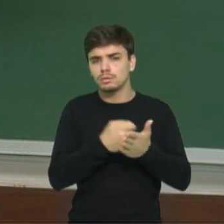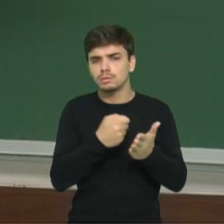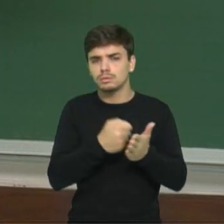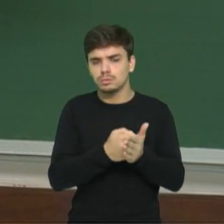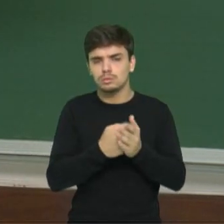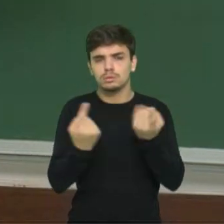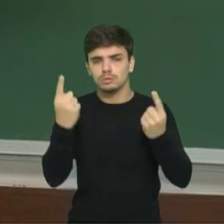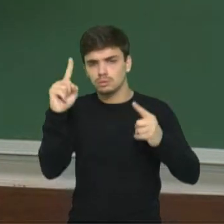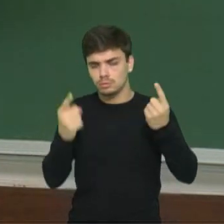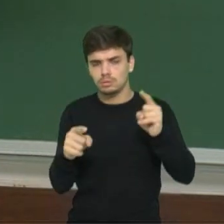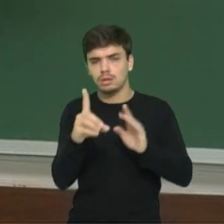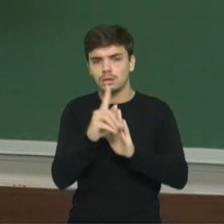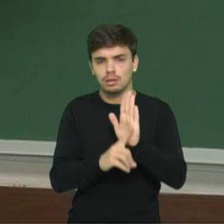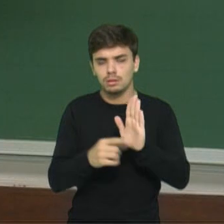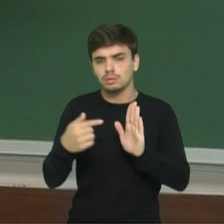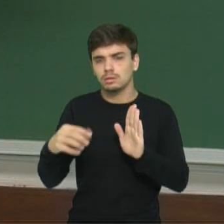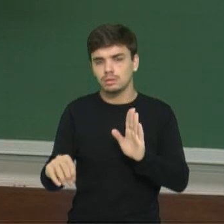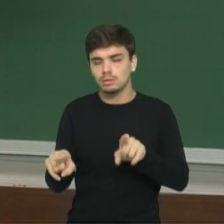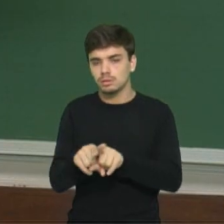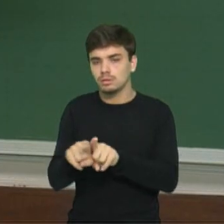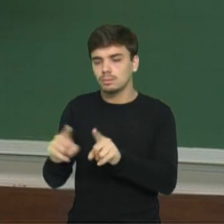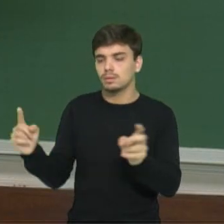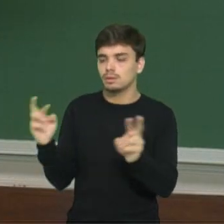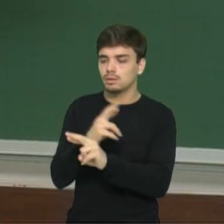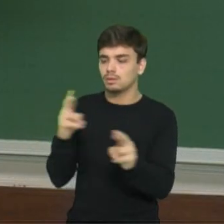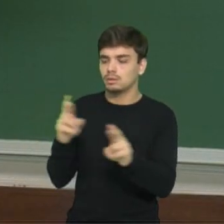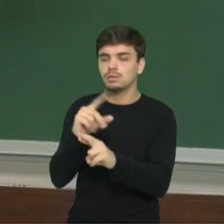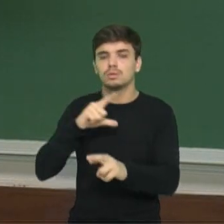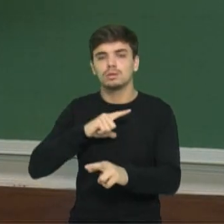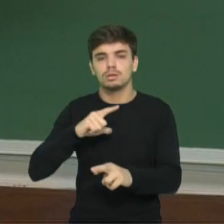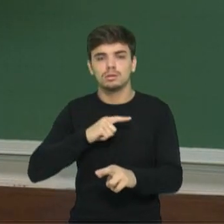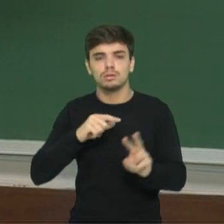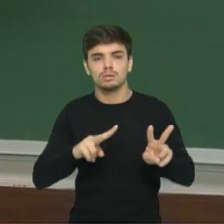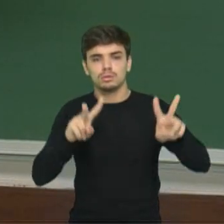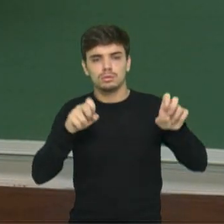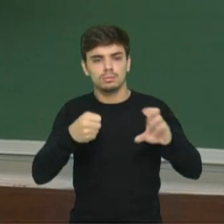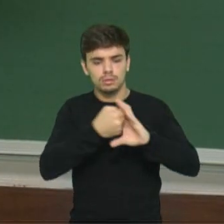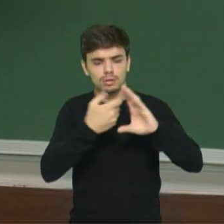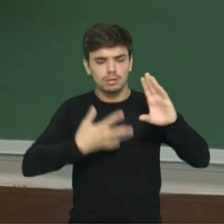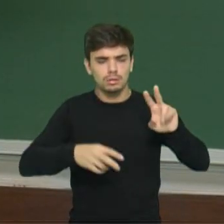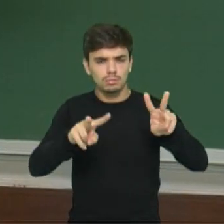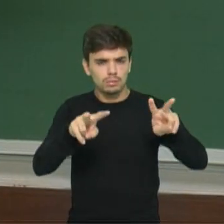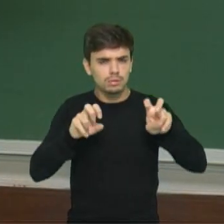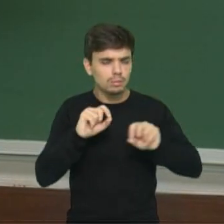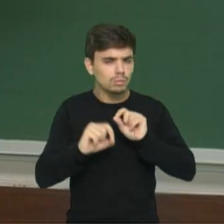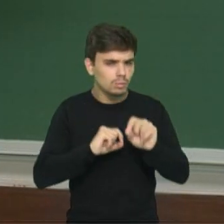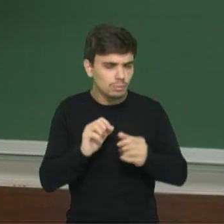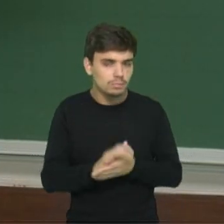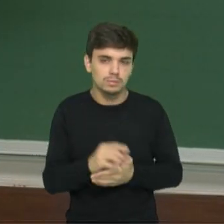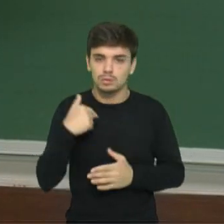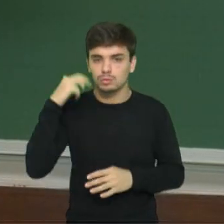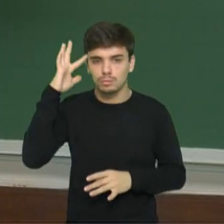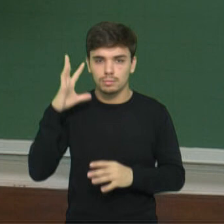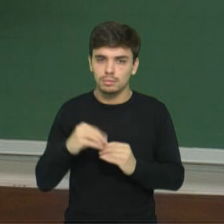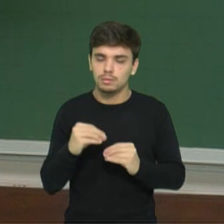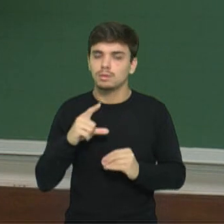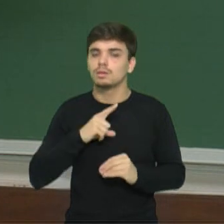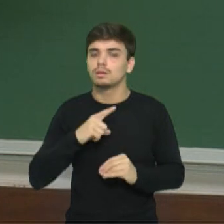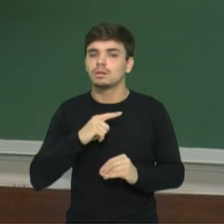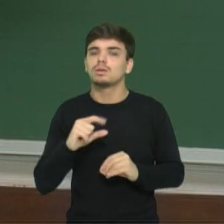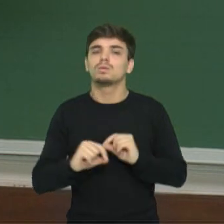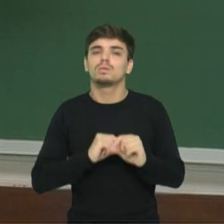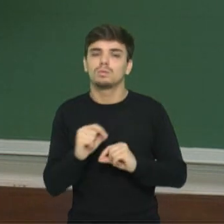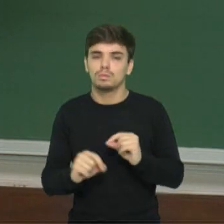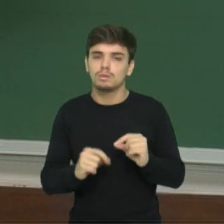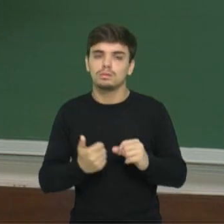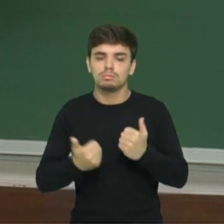na década de 70, a relação entre os poderes executivo e judiciário se caracterizava pela. Então, a gente entende que havia aí, né, uma